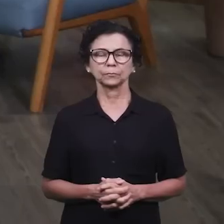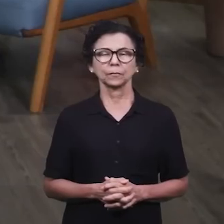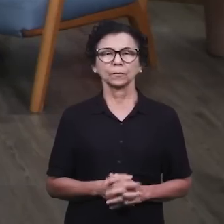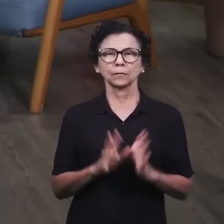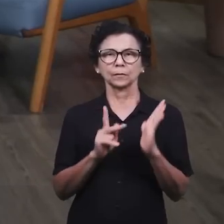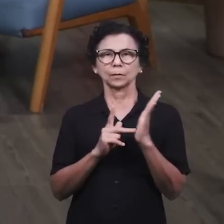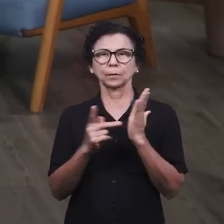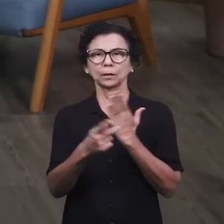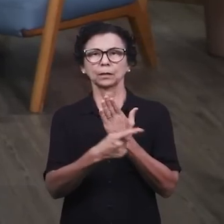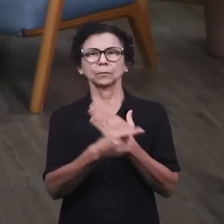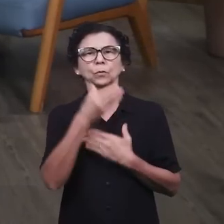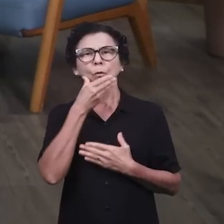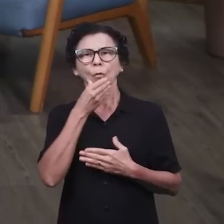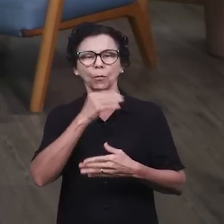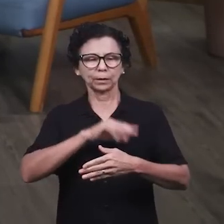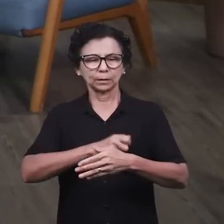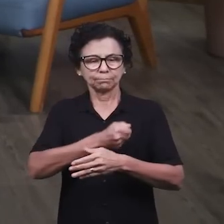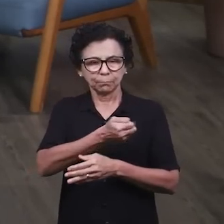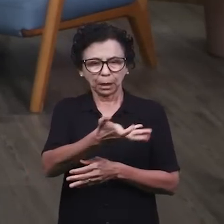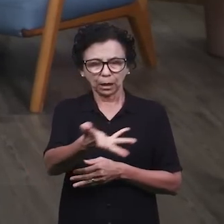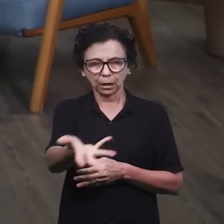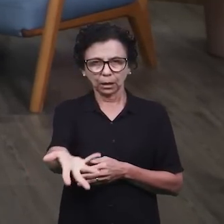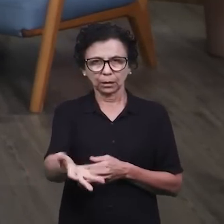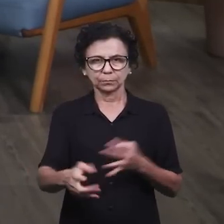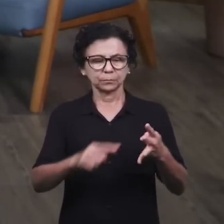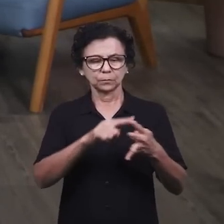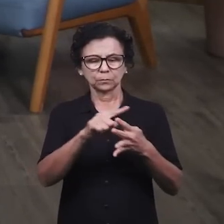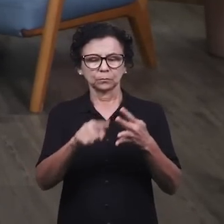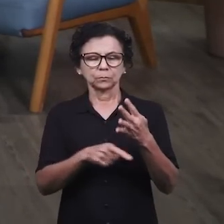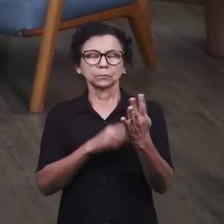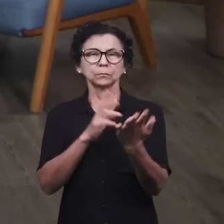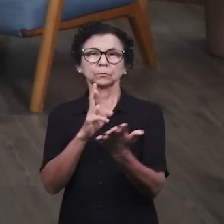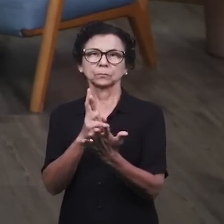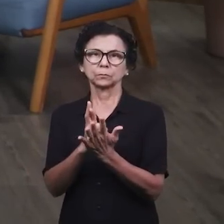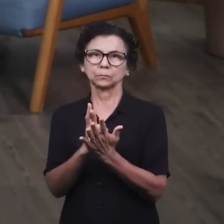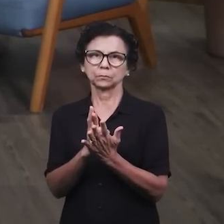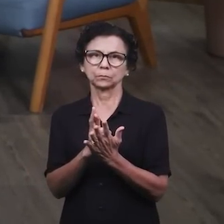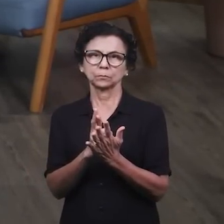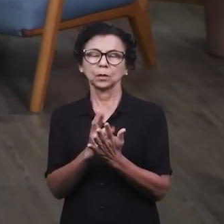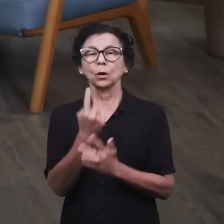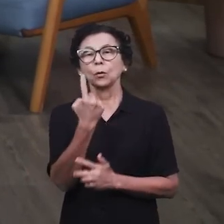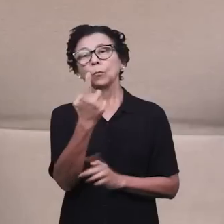ou profeticamente, a igreja fiel nesse contexto e